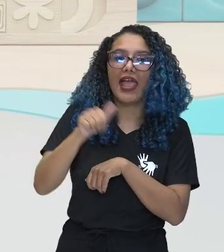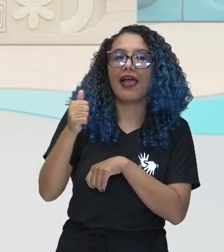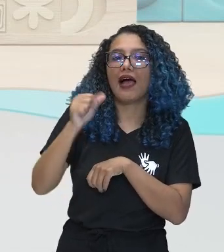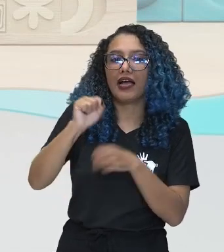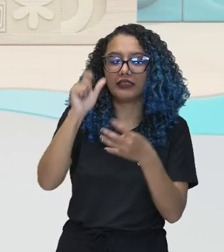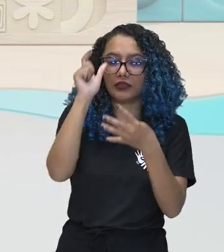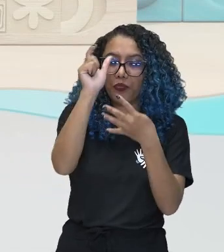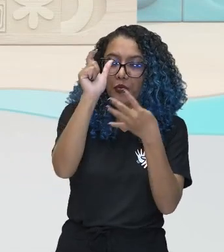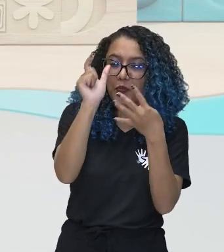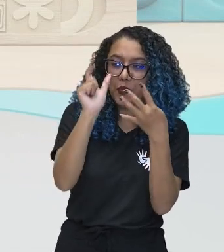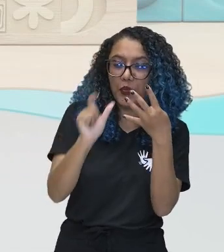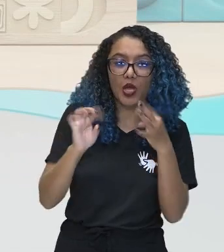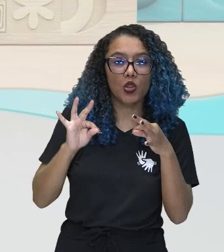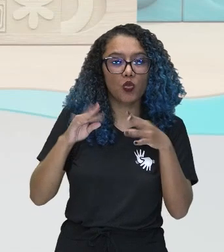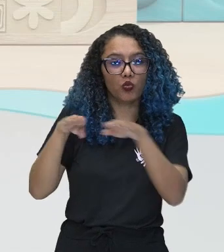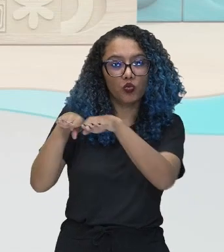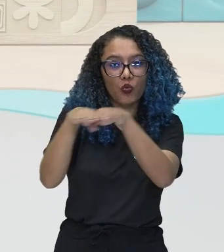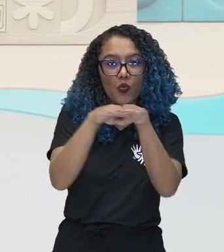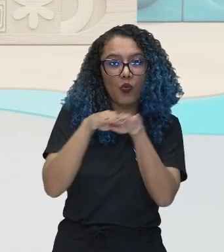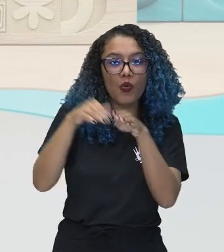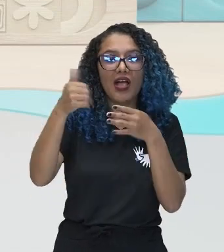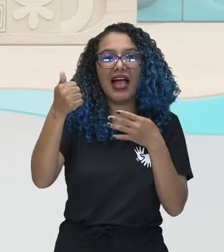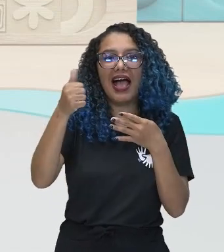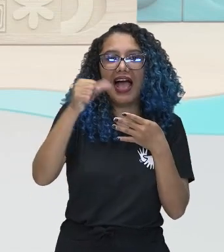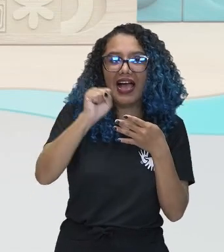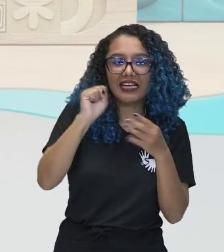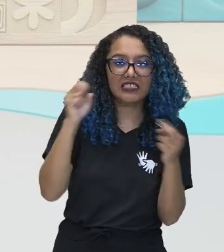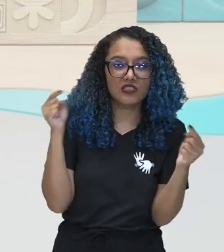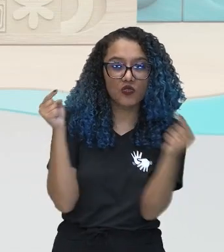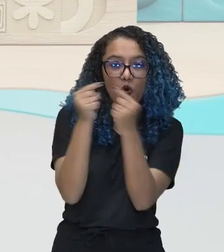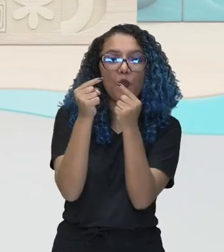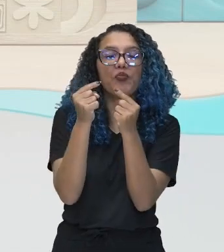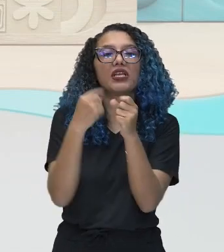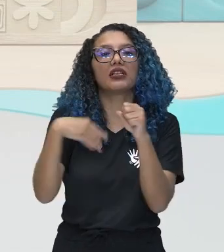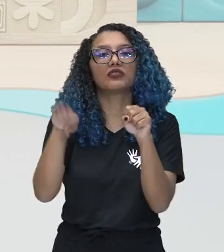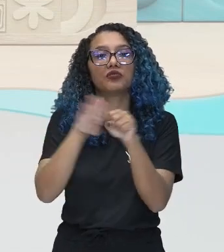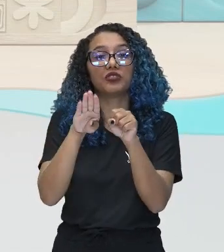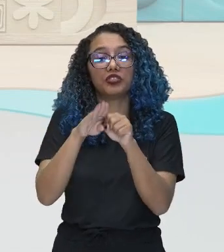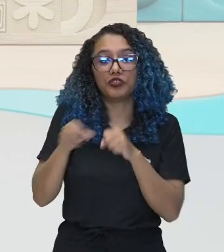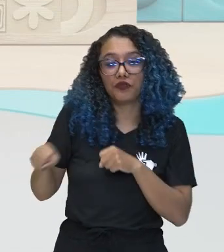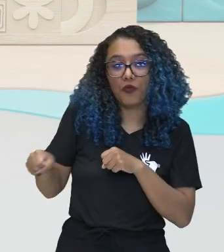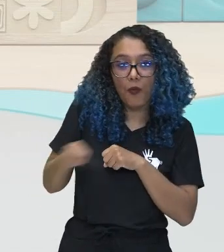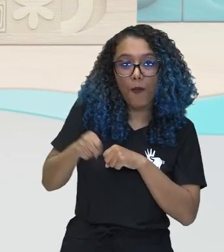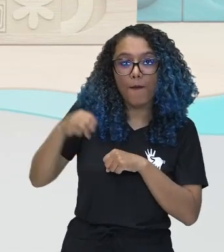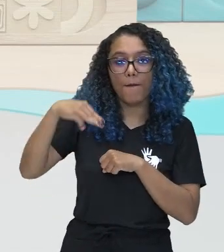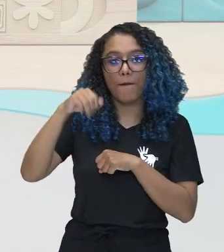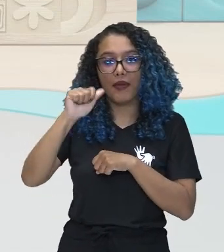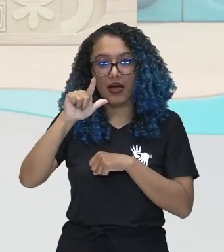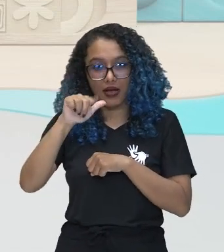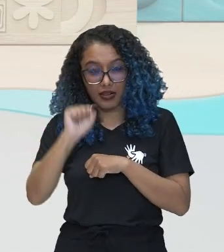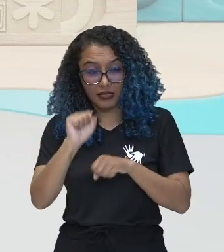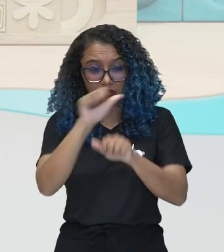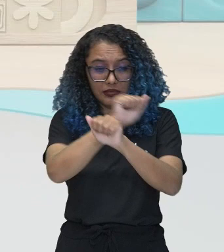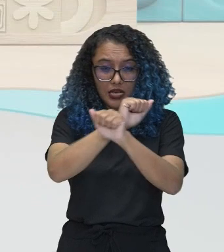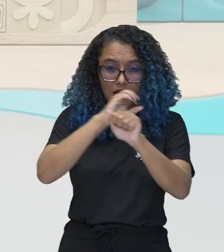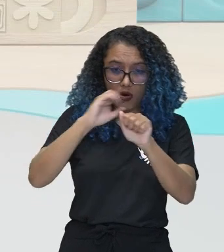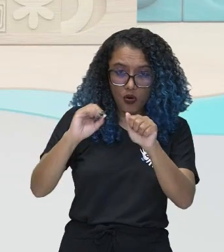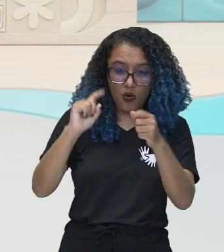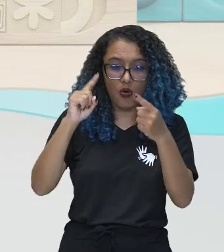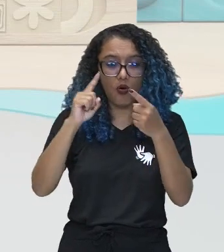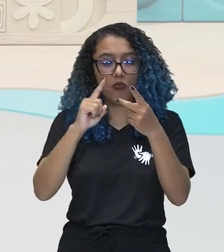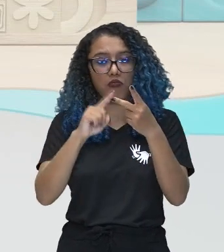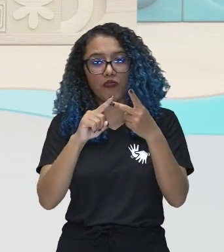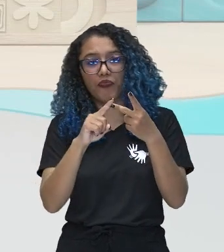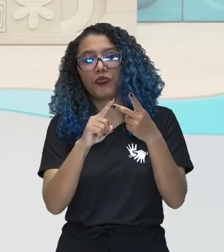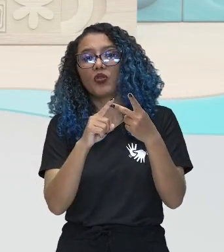ali com malas, que é o substantivo. O artigo, o numeral, o adjetivo.